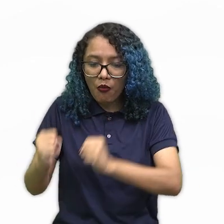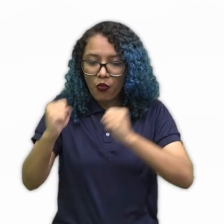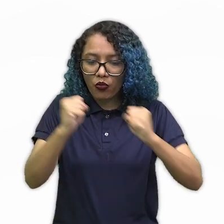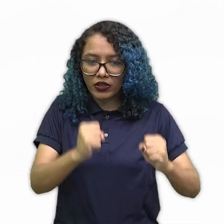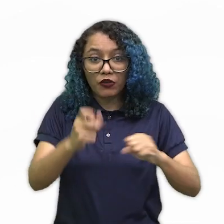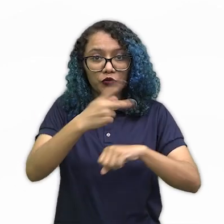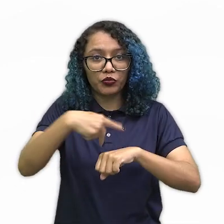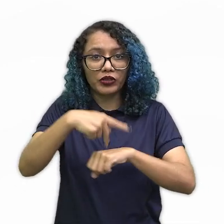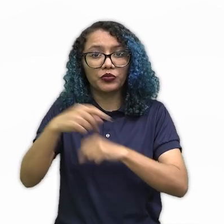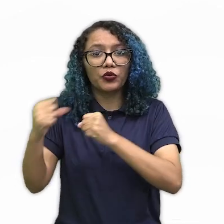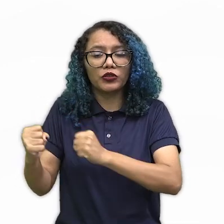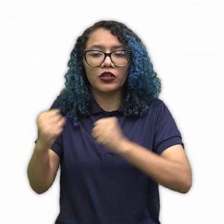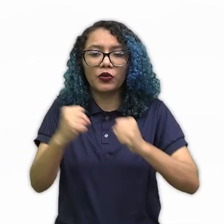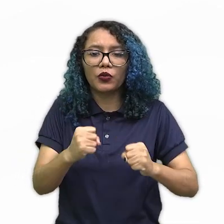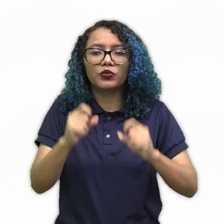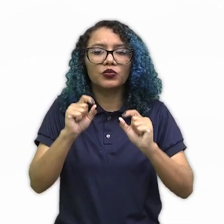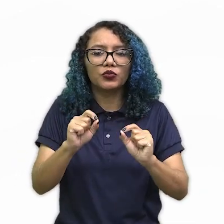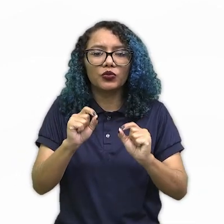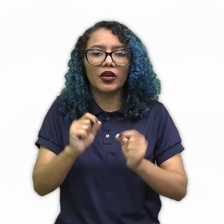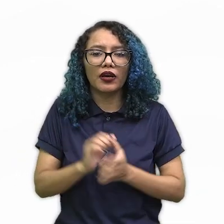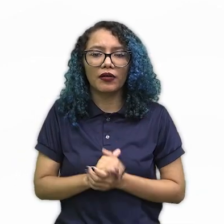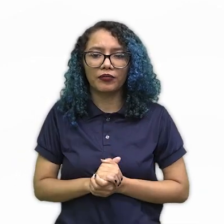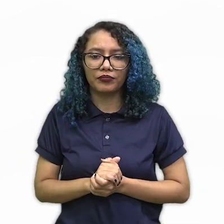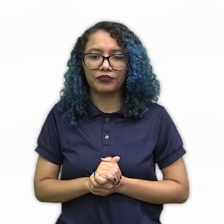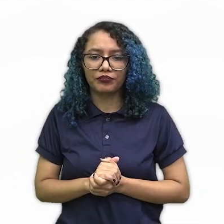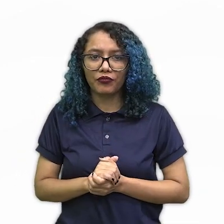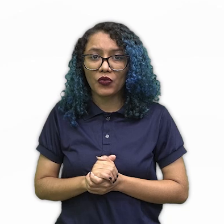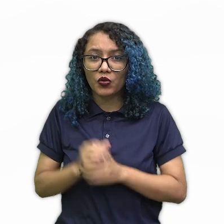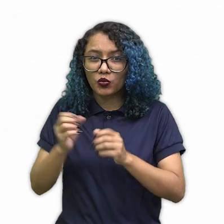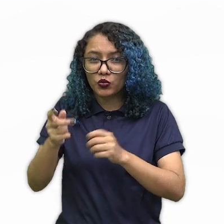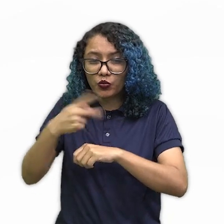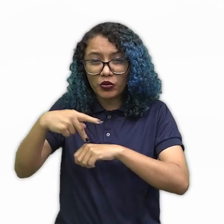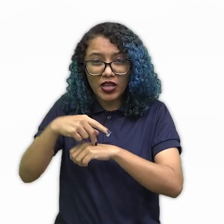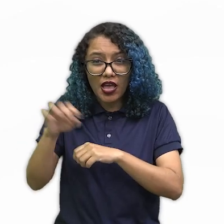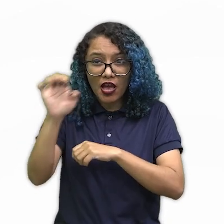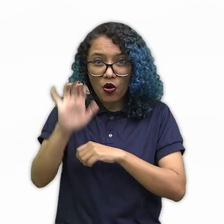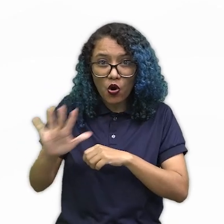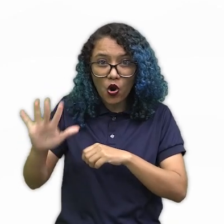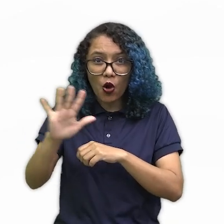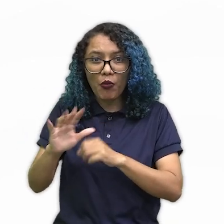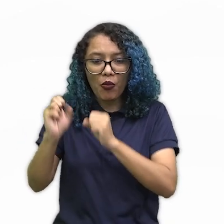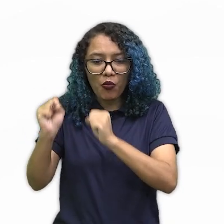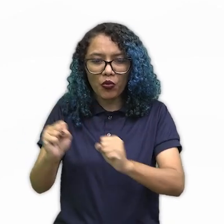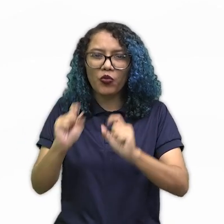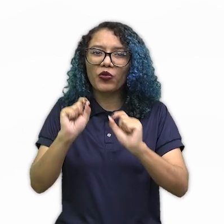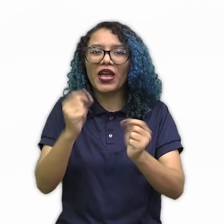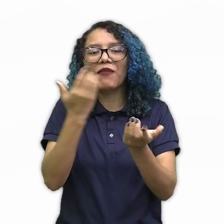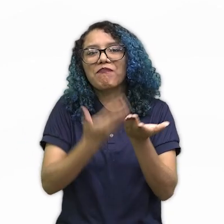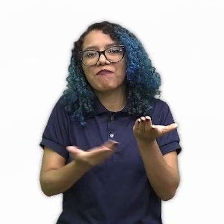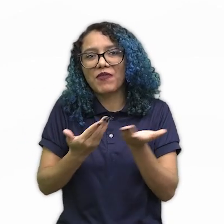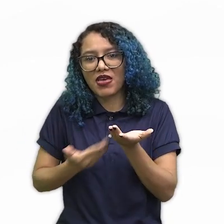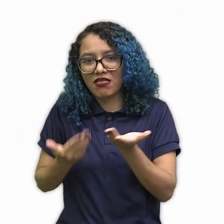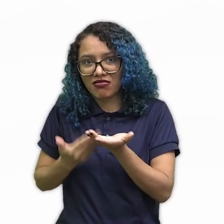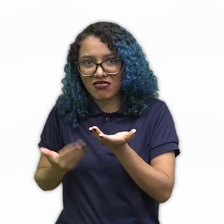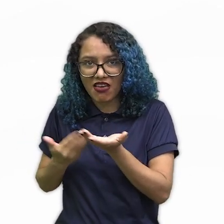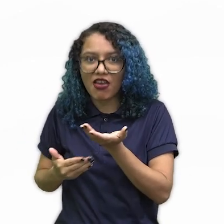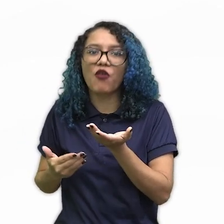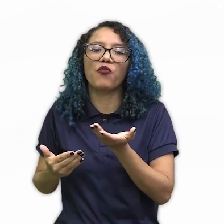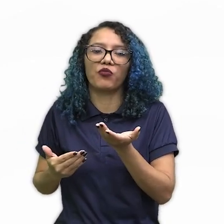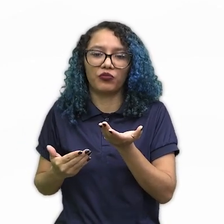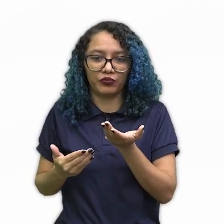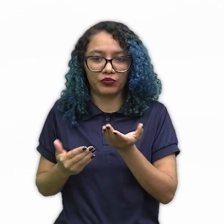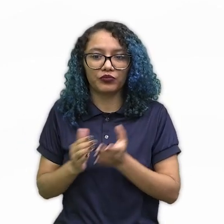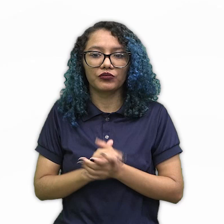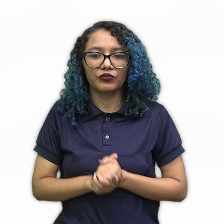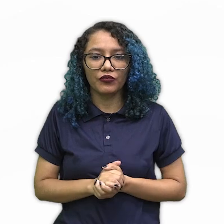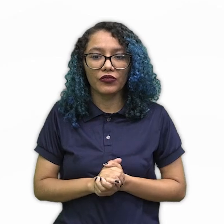potências europeias as potências europeias acabaram perdendo ali os seus impérios coloniais, por assim dizer. Além